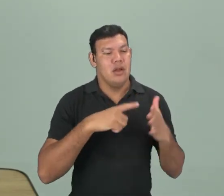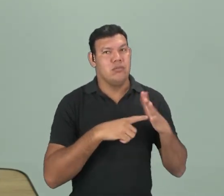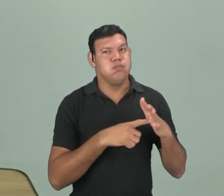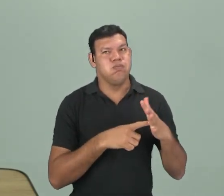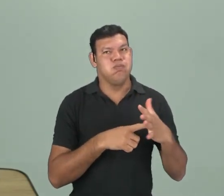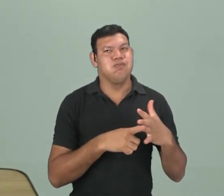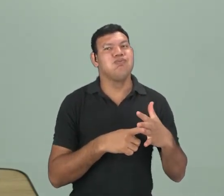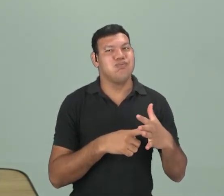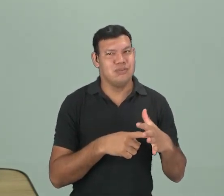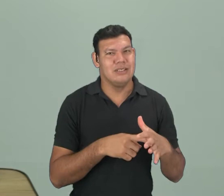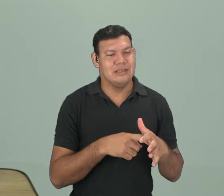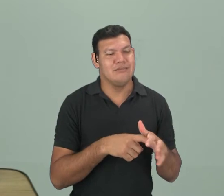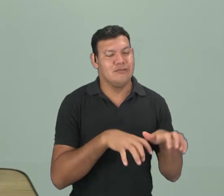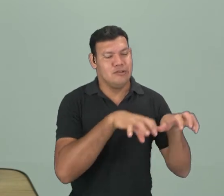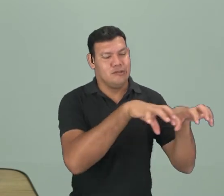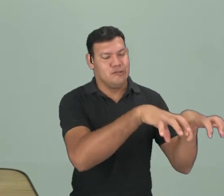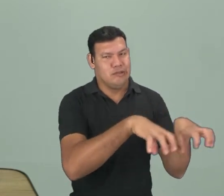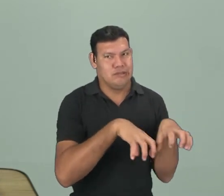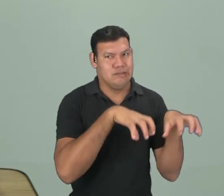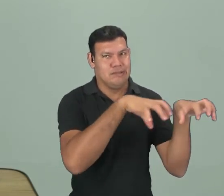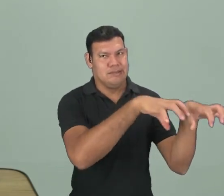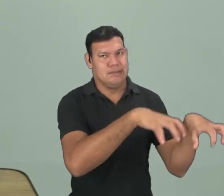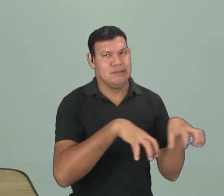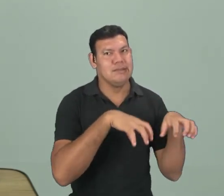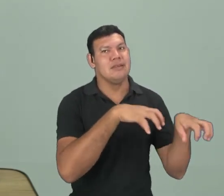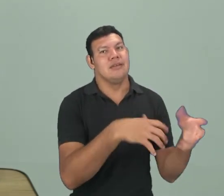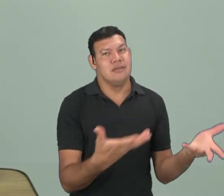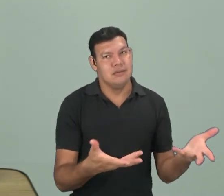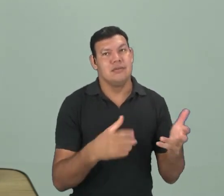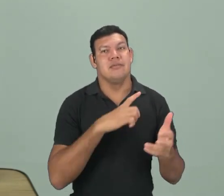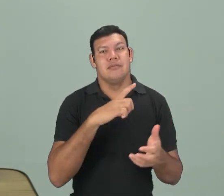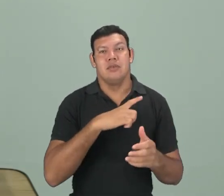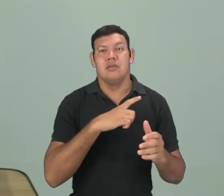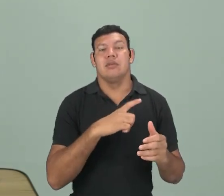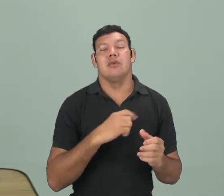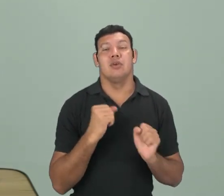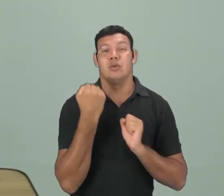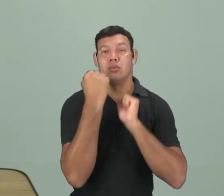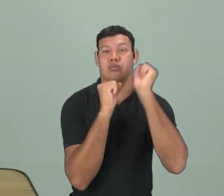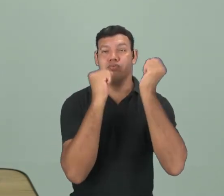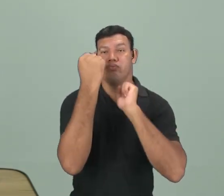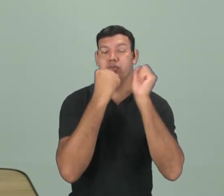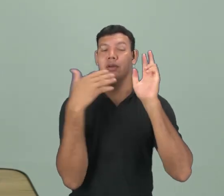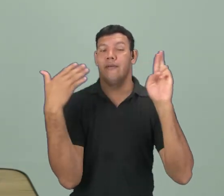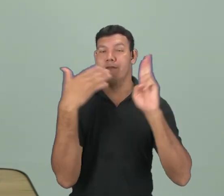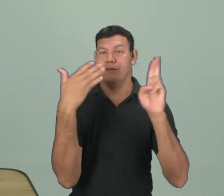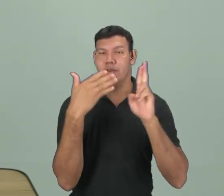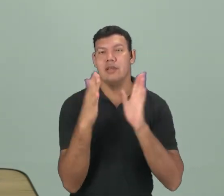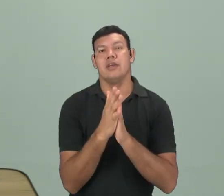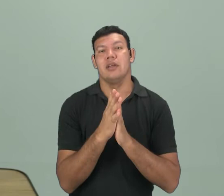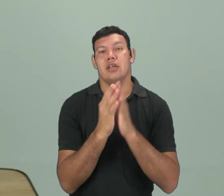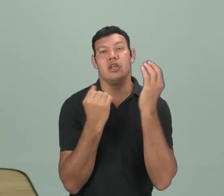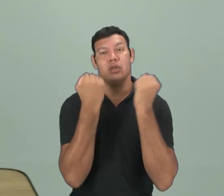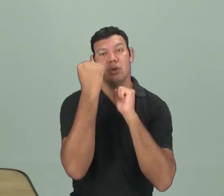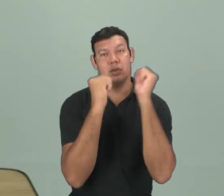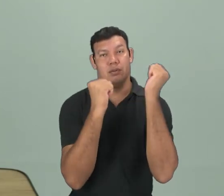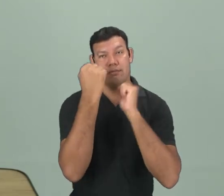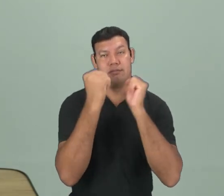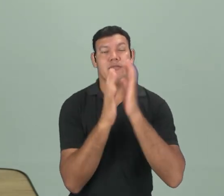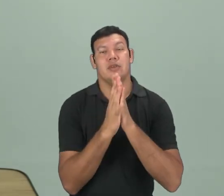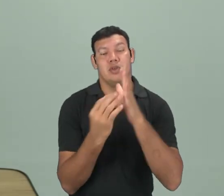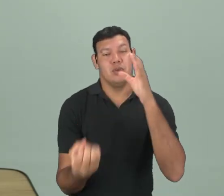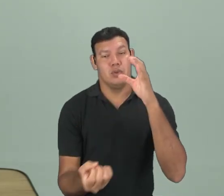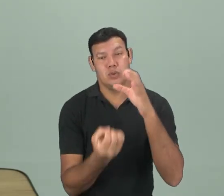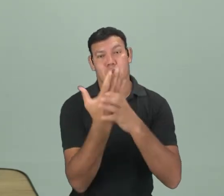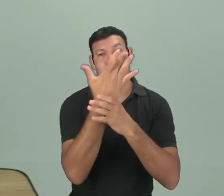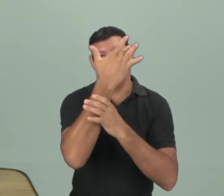da mecanização também. Tem a industrialização, que eu me referi às indústrias, tá? quando surgiu as indústrias,